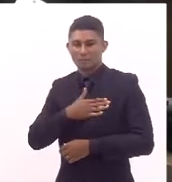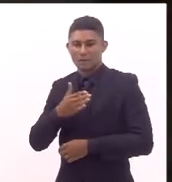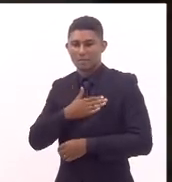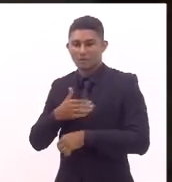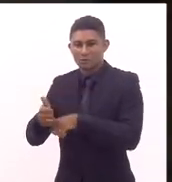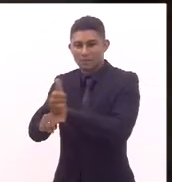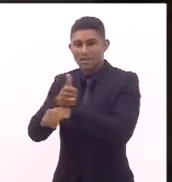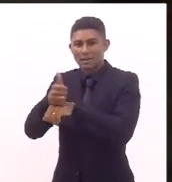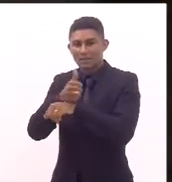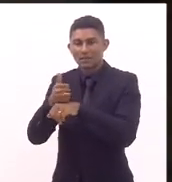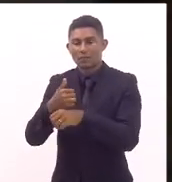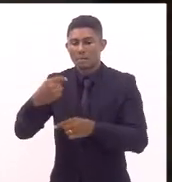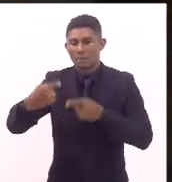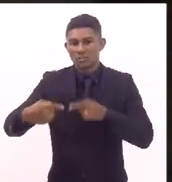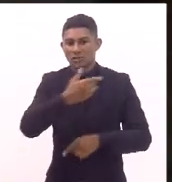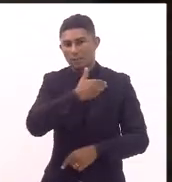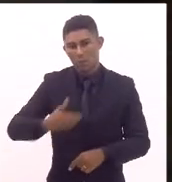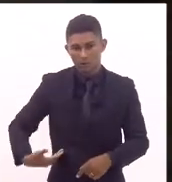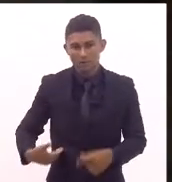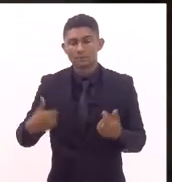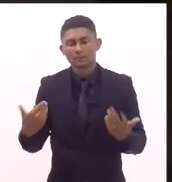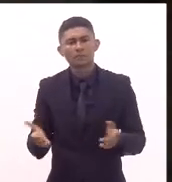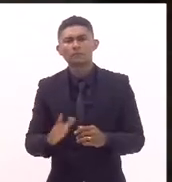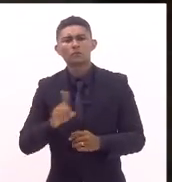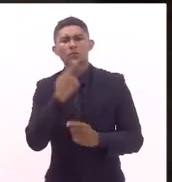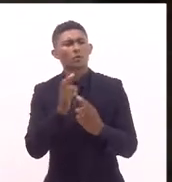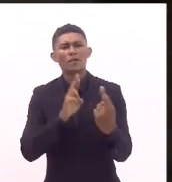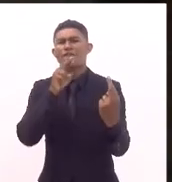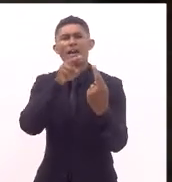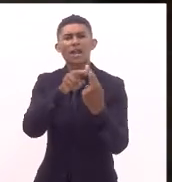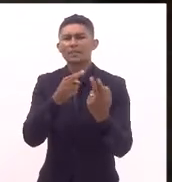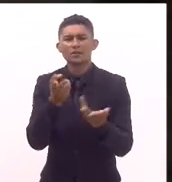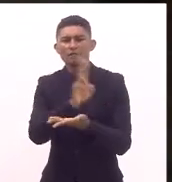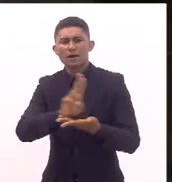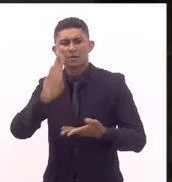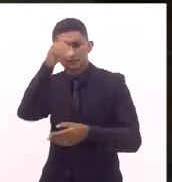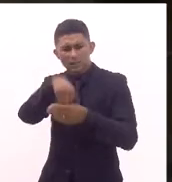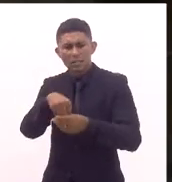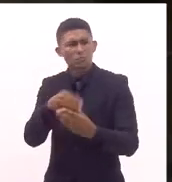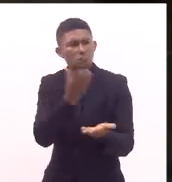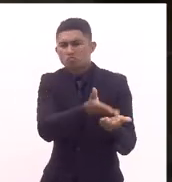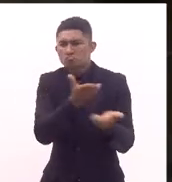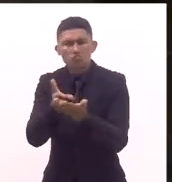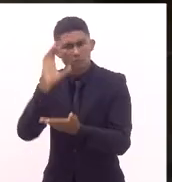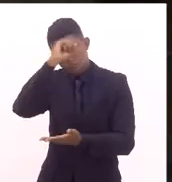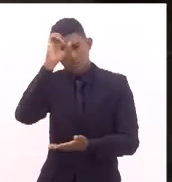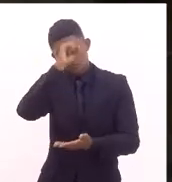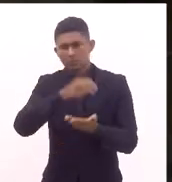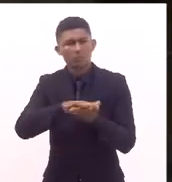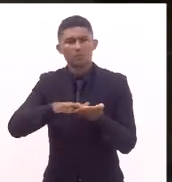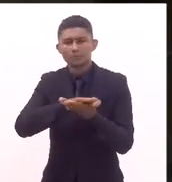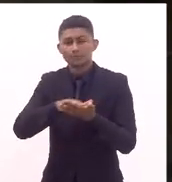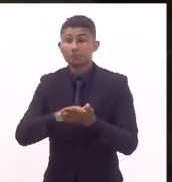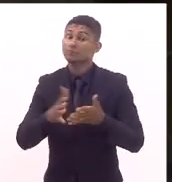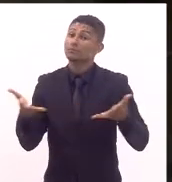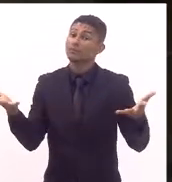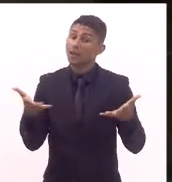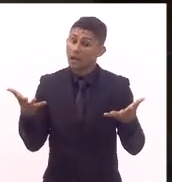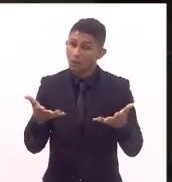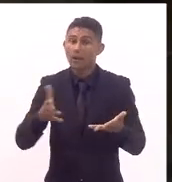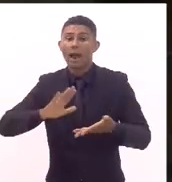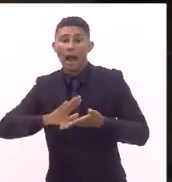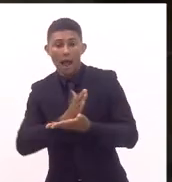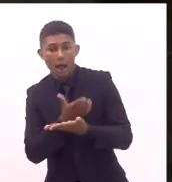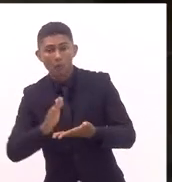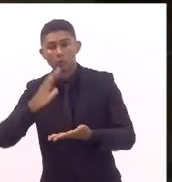Mas e aí a gente não tem referência com mulher González da Universidade mas não ter mais da gerência agora começou tá conversando fazer